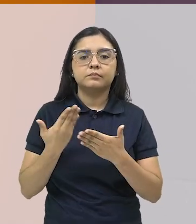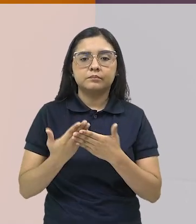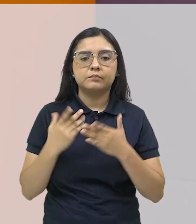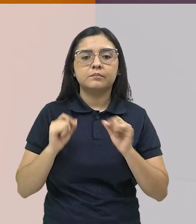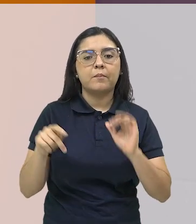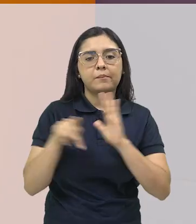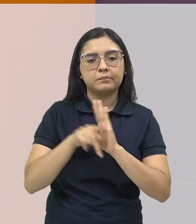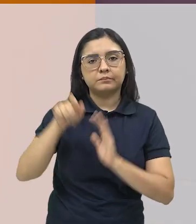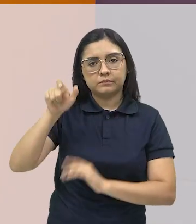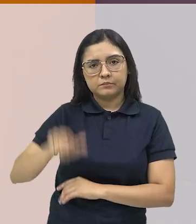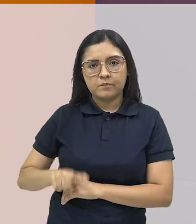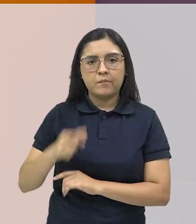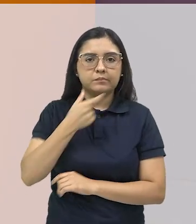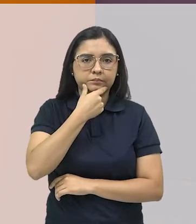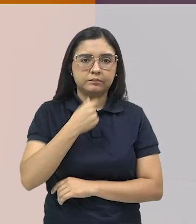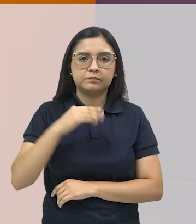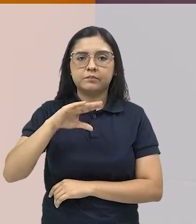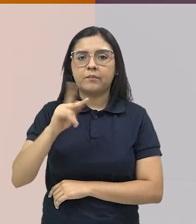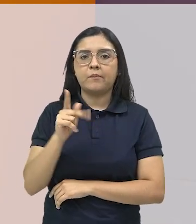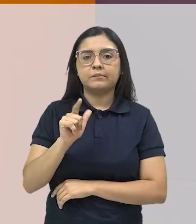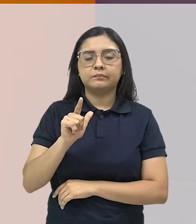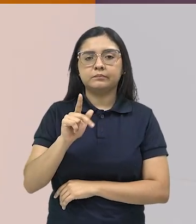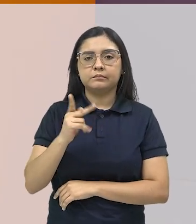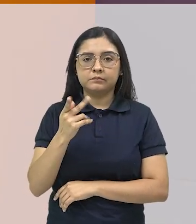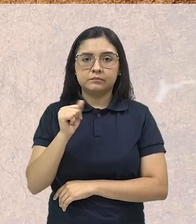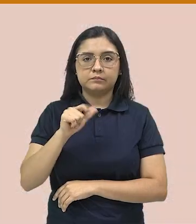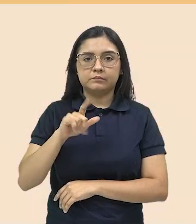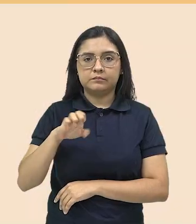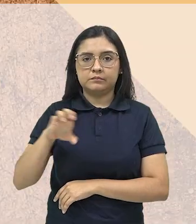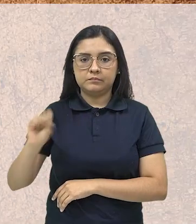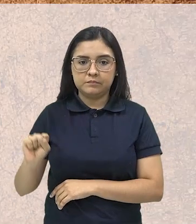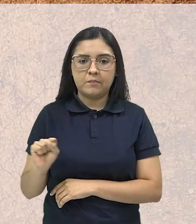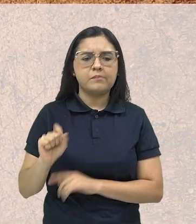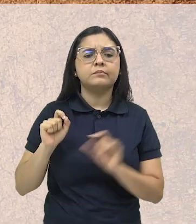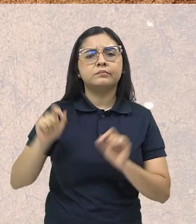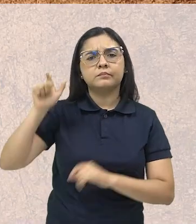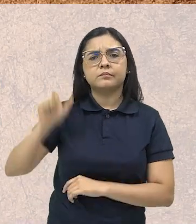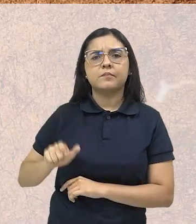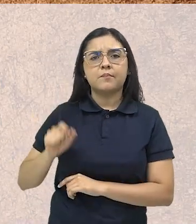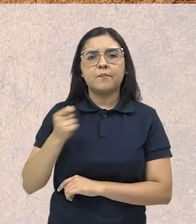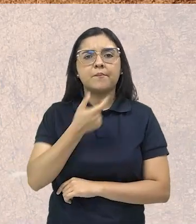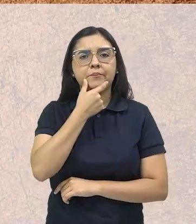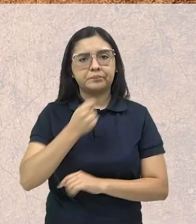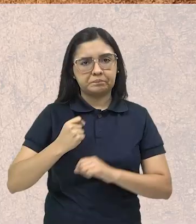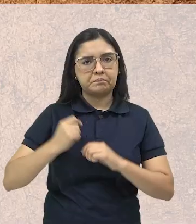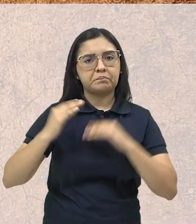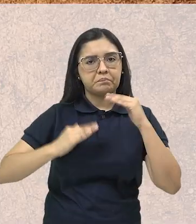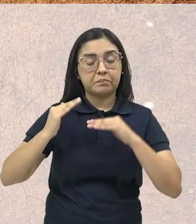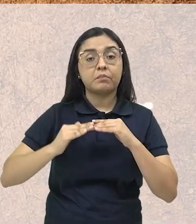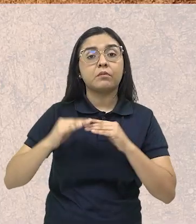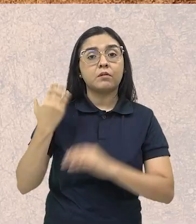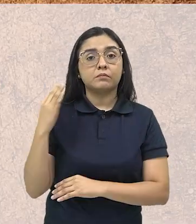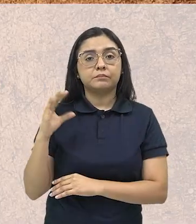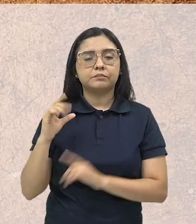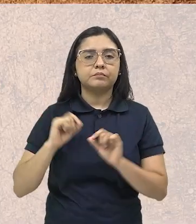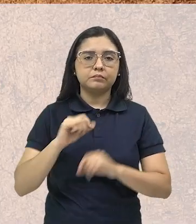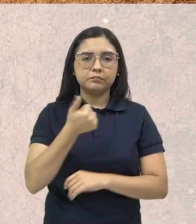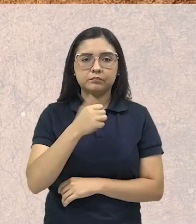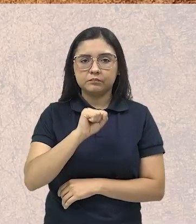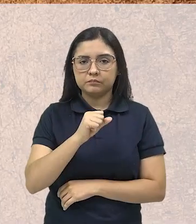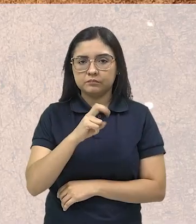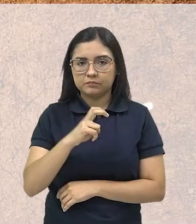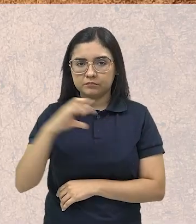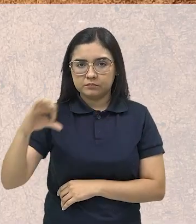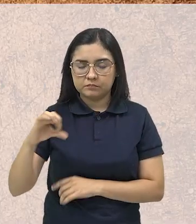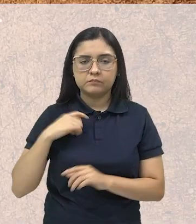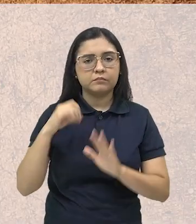de Charles Darwin. E quem foi Charles Darwin? Charles Darwin foi um grande cientista que em